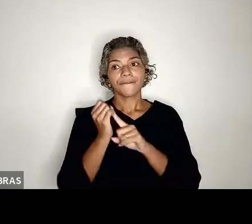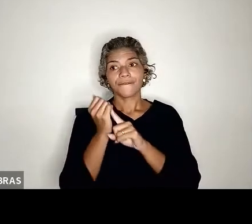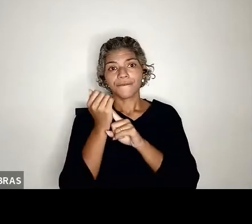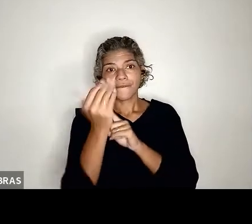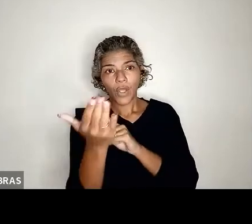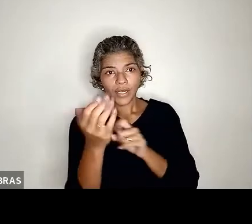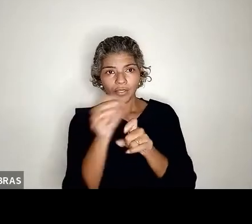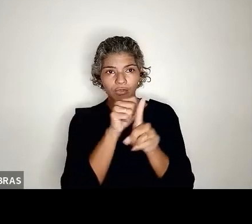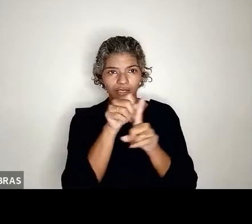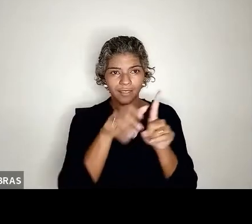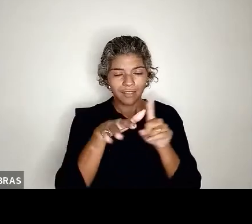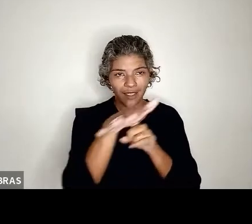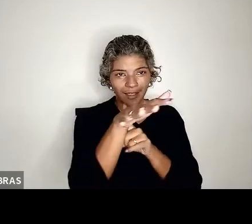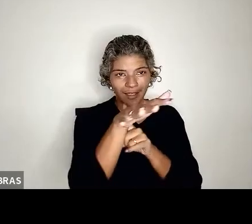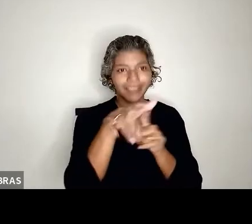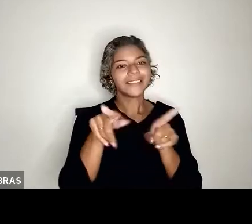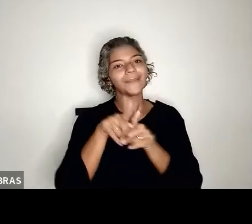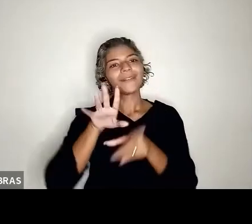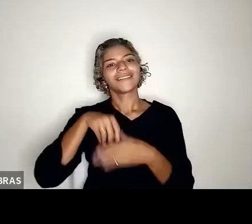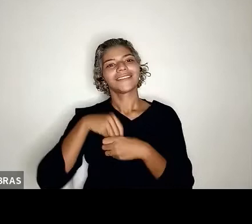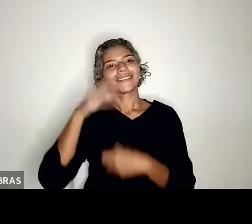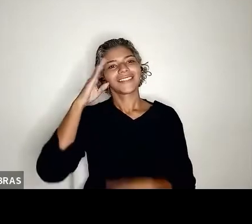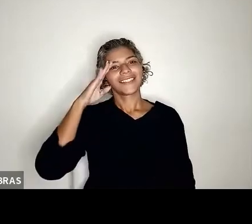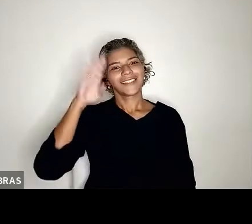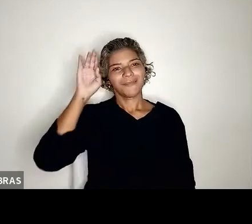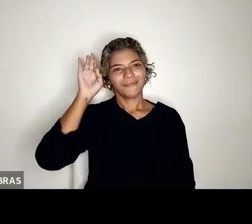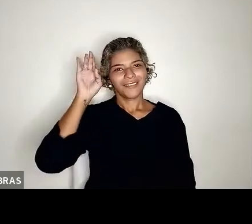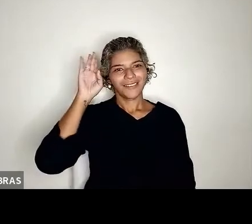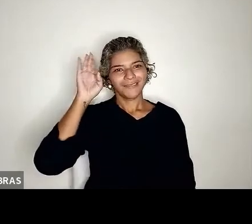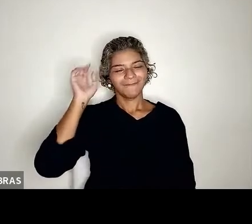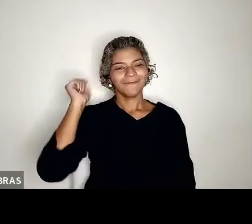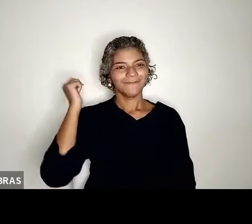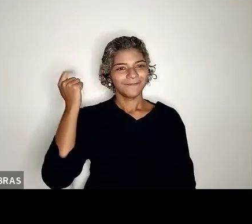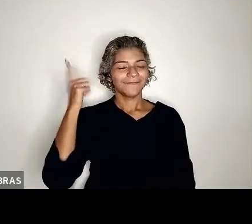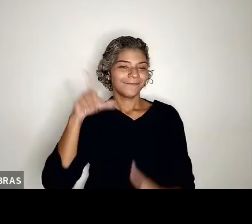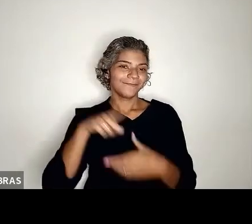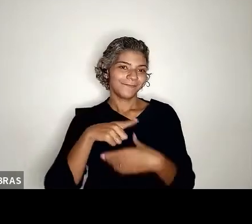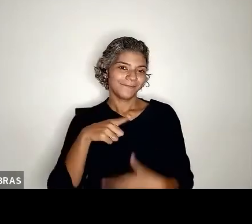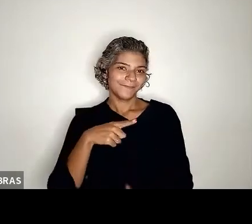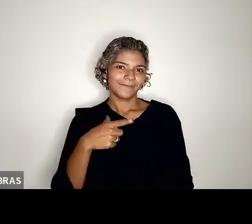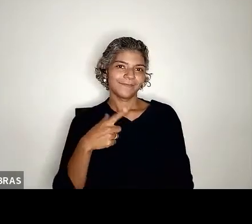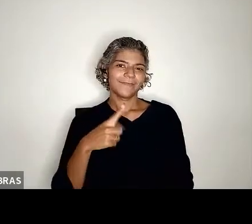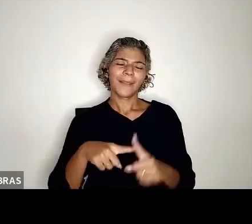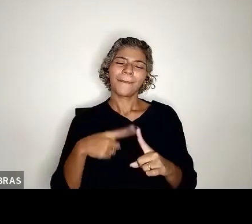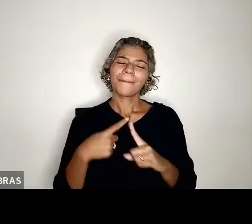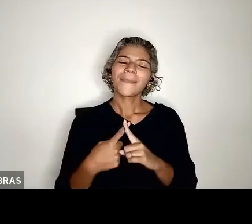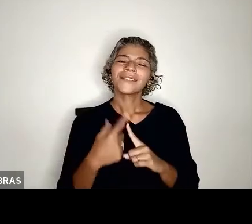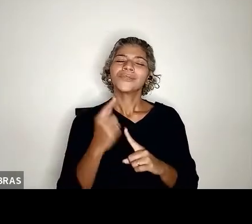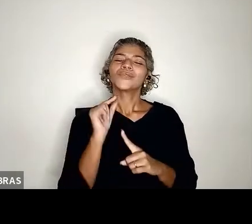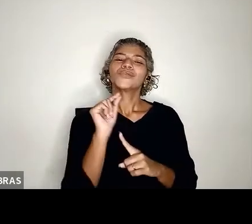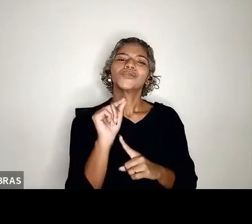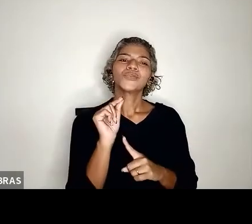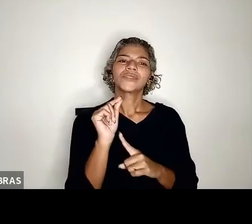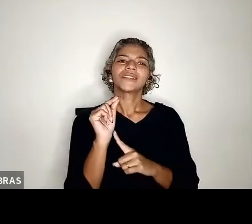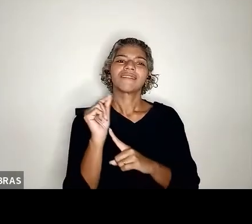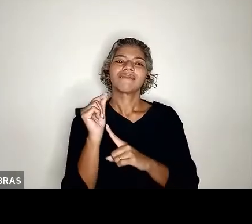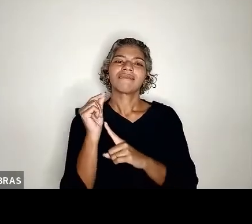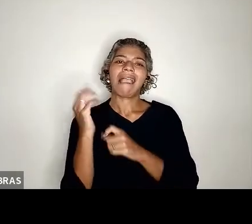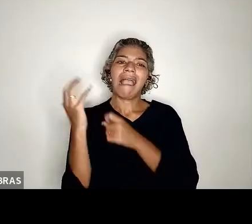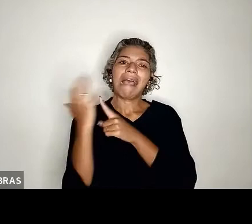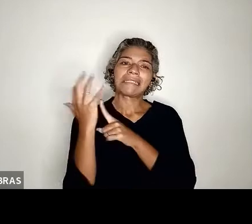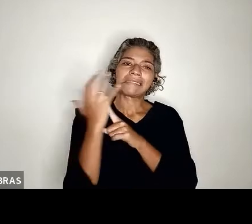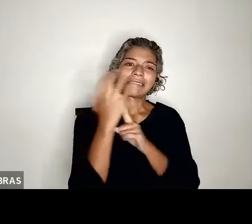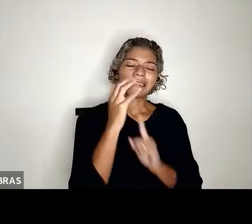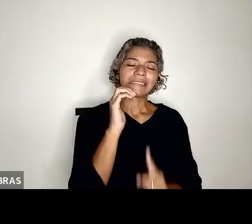na academia e dar visibilidade para isso. Toda a agenda do assédio, da violência sexual, né, do assédio sexual, do